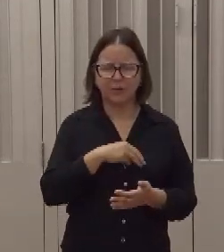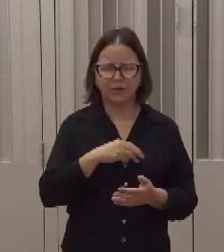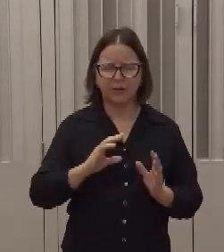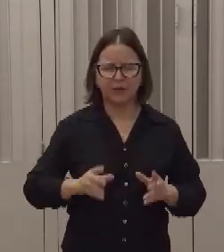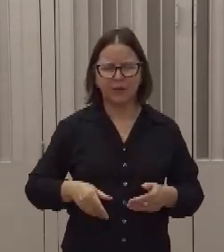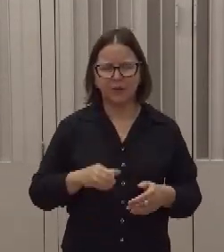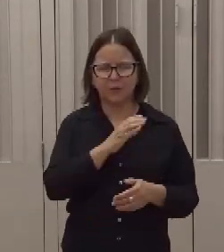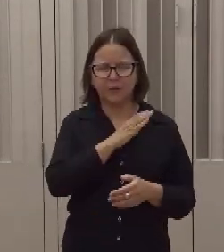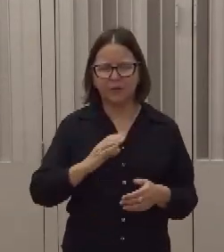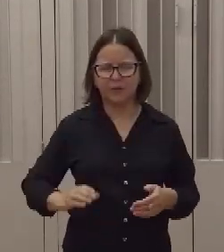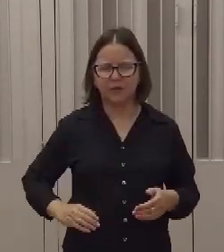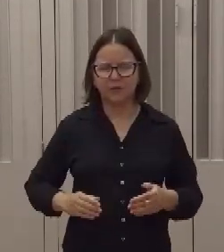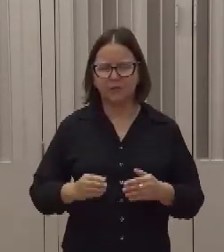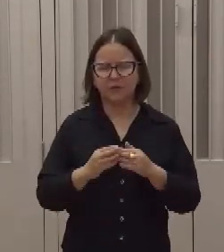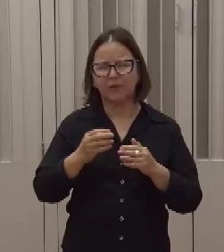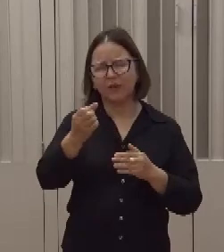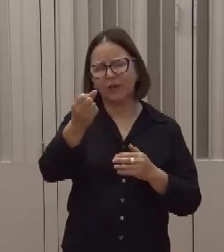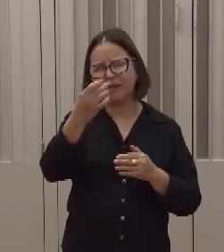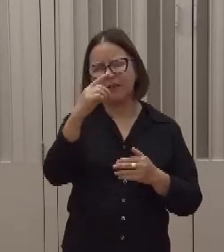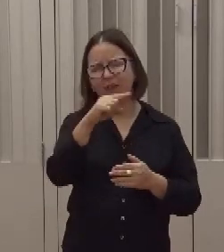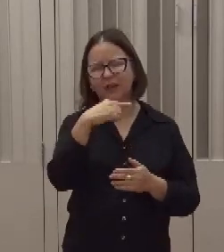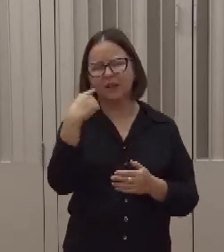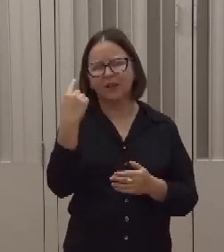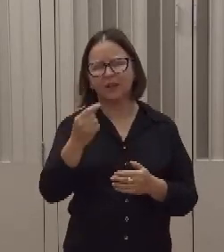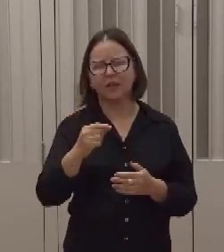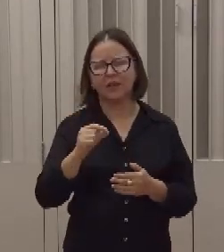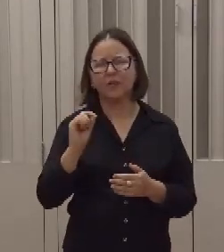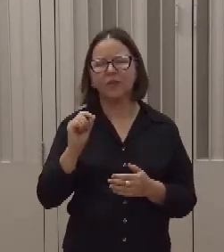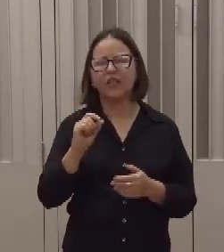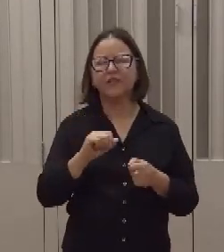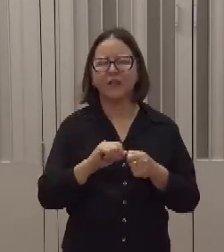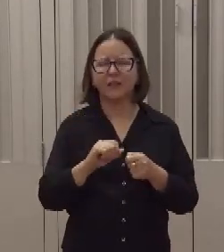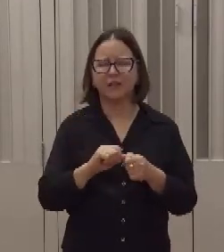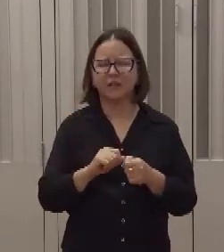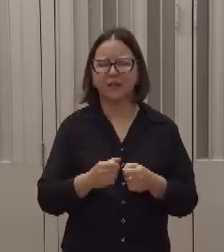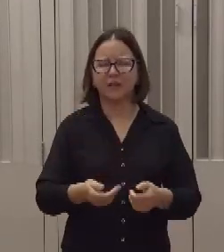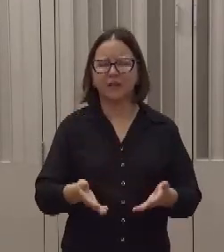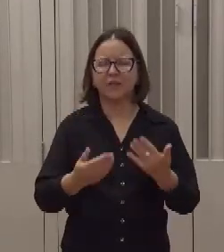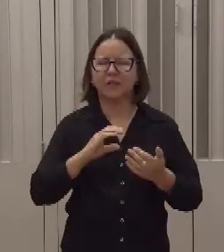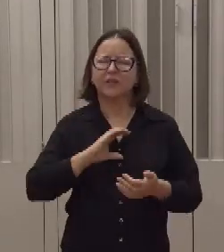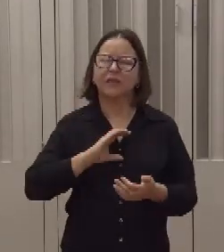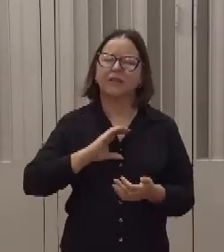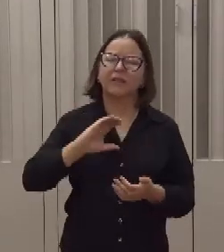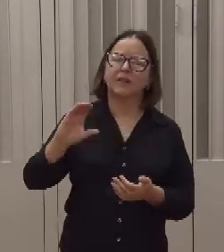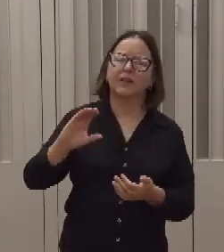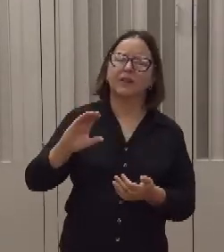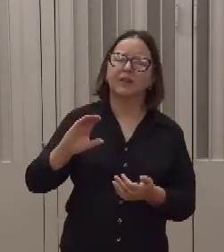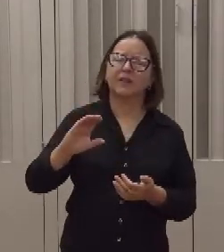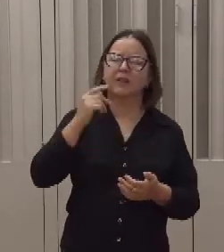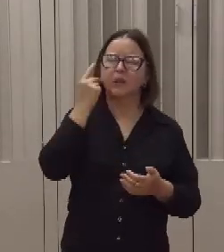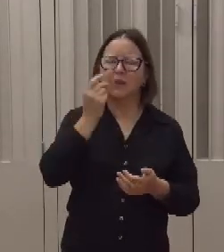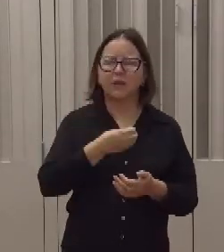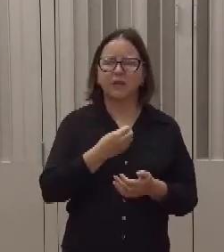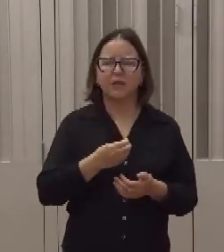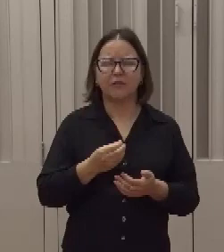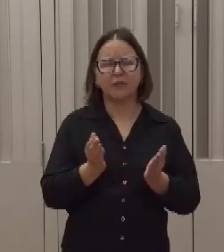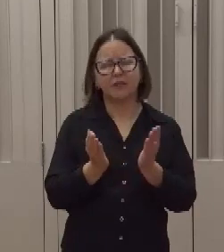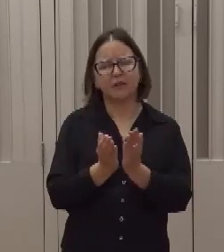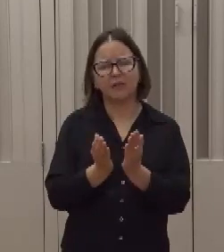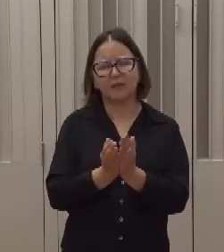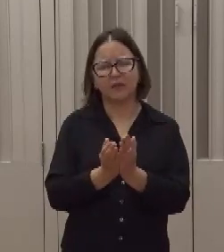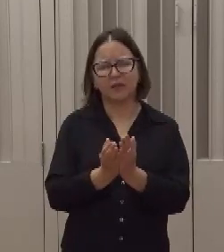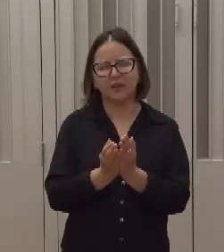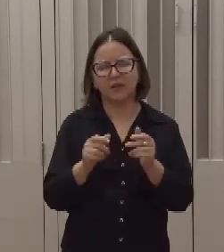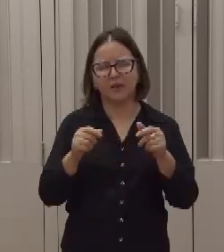Revela a cada um de nós o seu papel. Nos dê confiança para agirmos como cristãos diante de um mundo tão